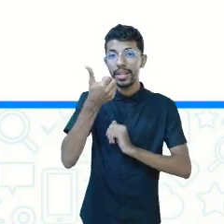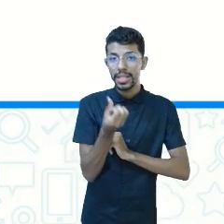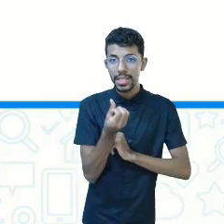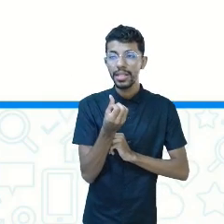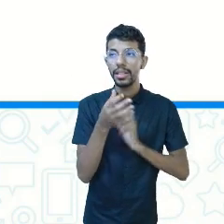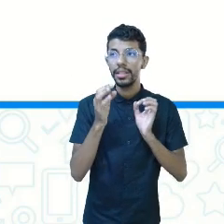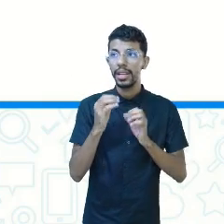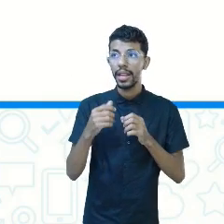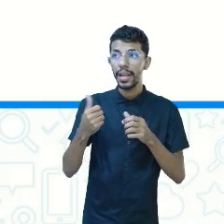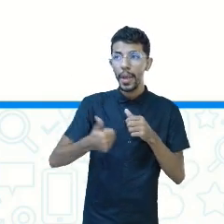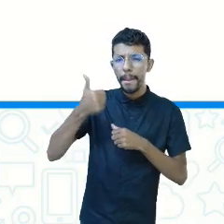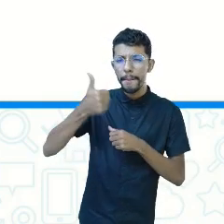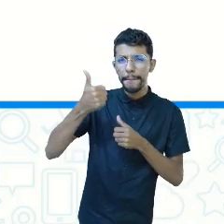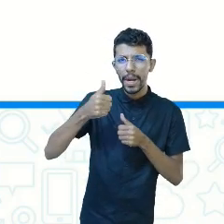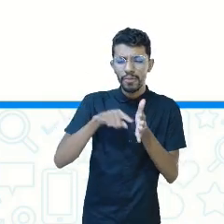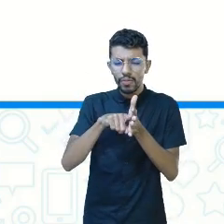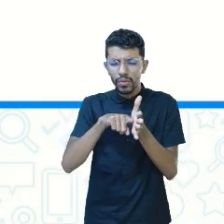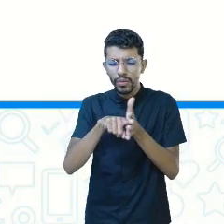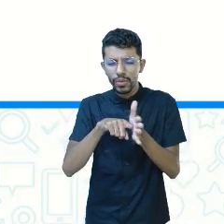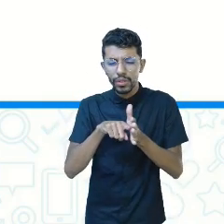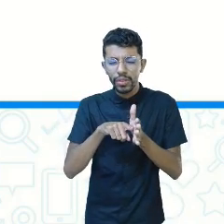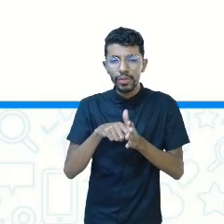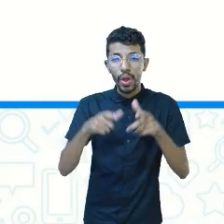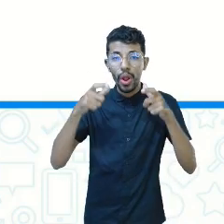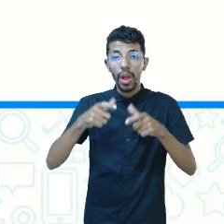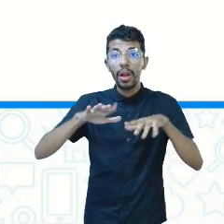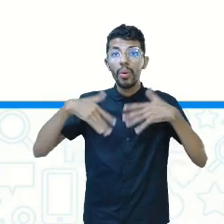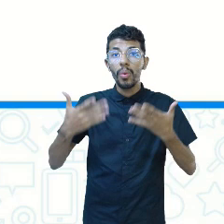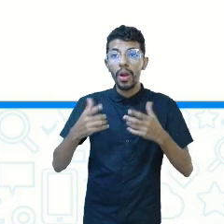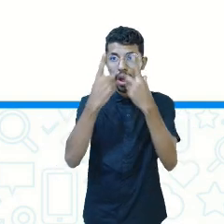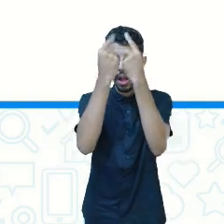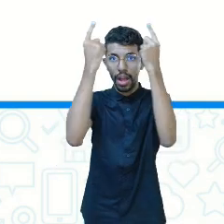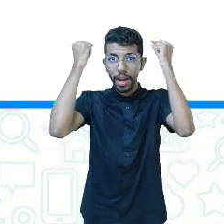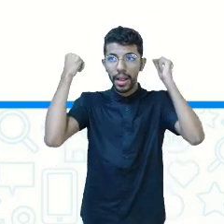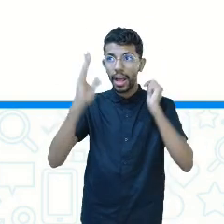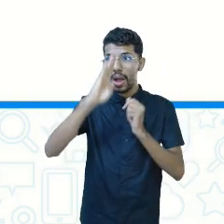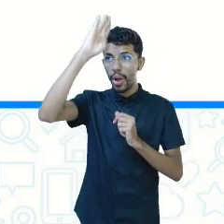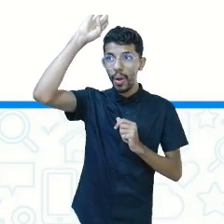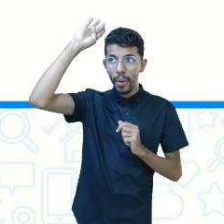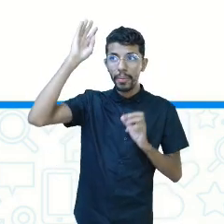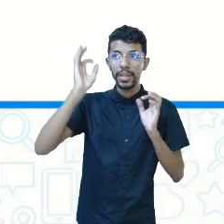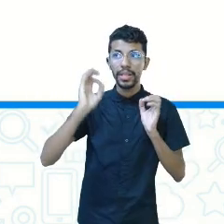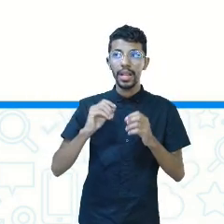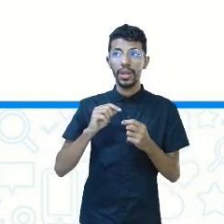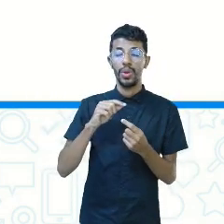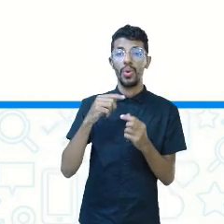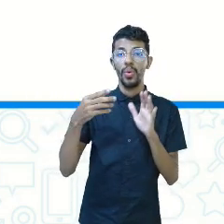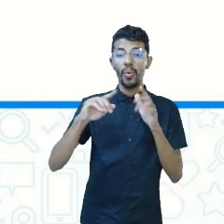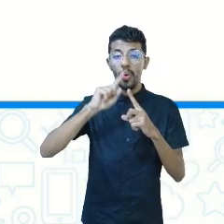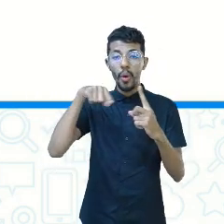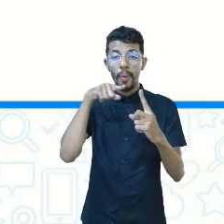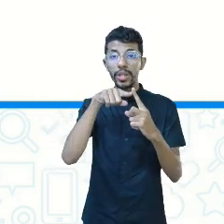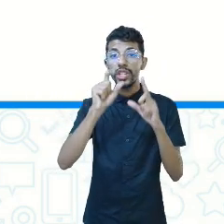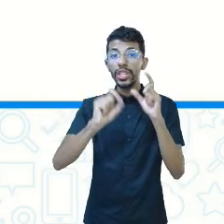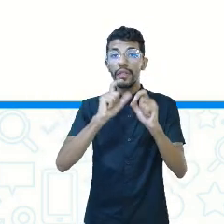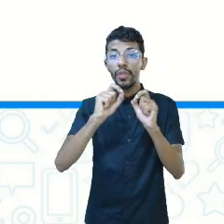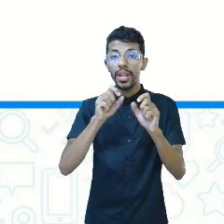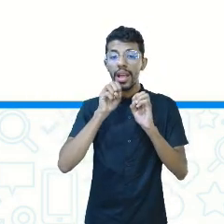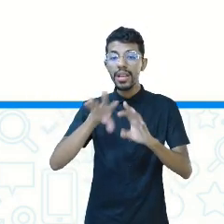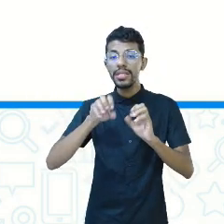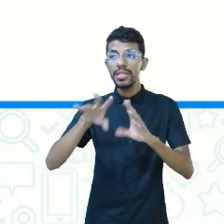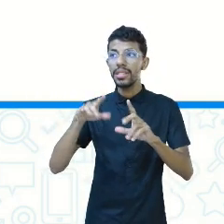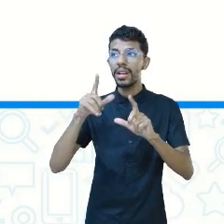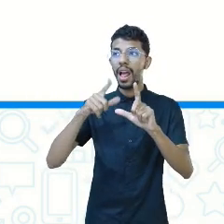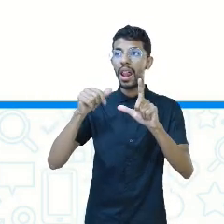foram em Roma e Grécia, com o propósito de ensinar letras. Vê que interessante.